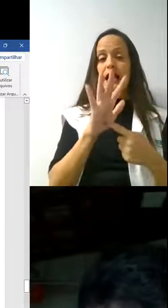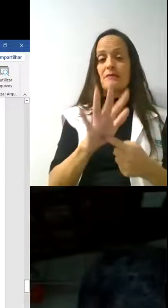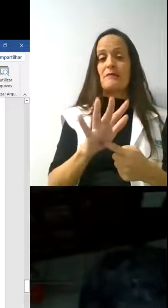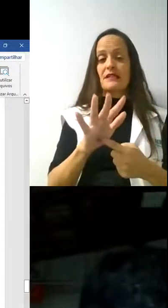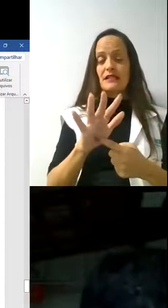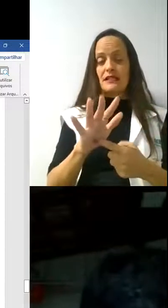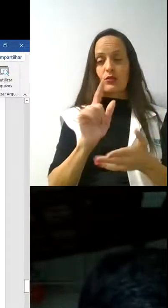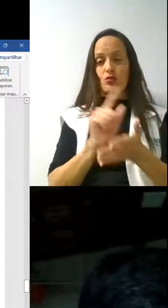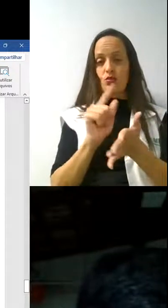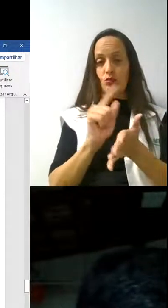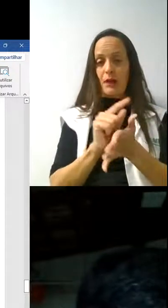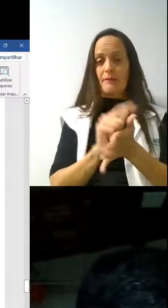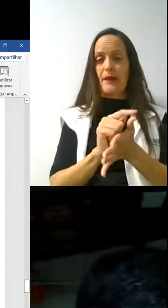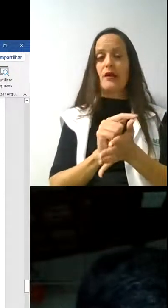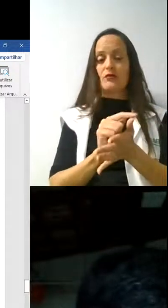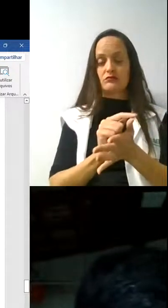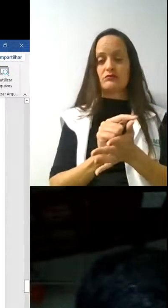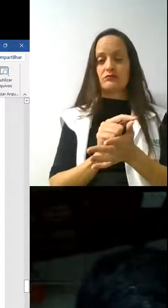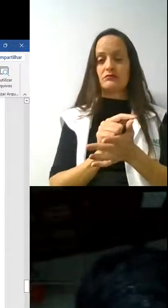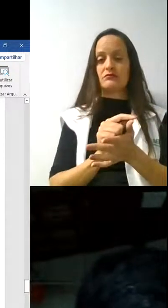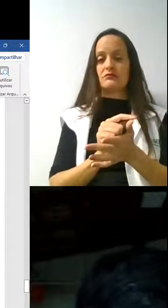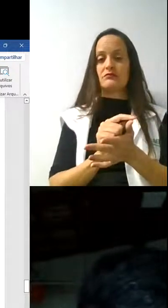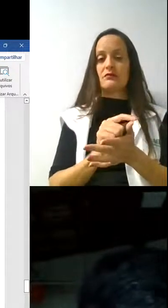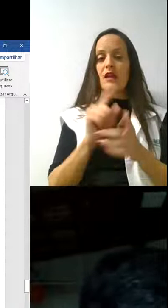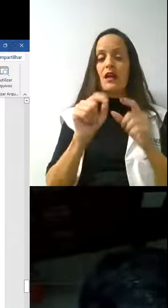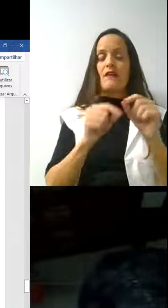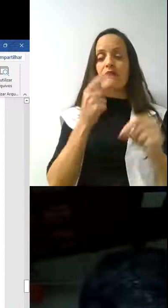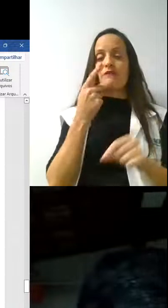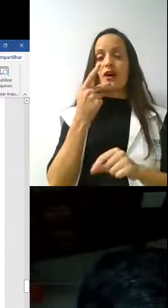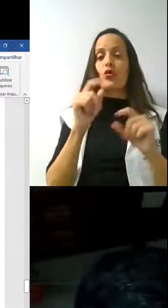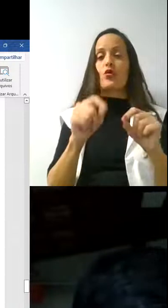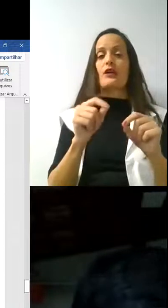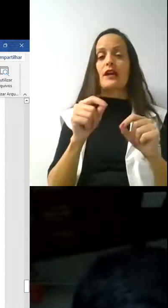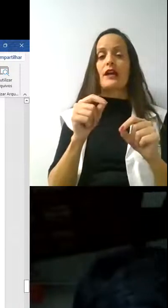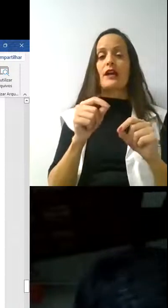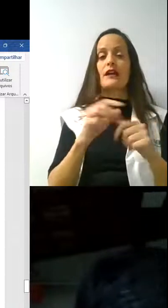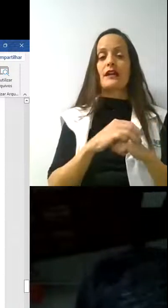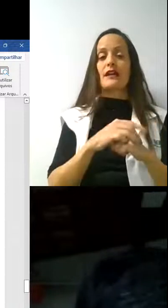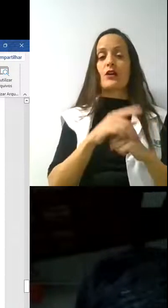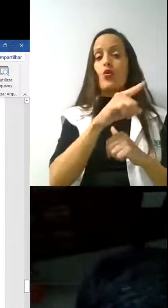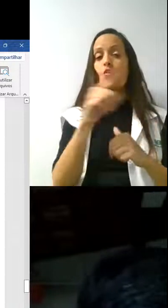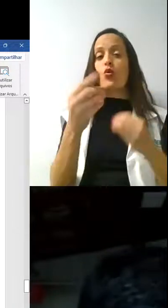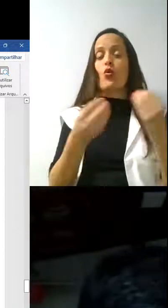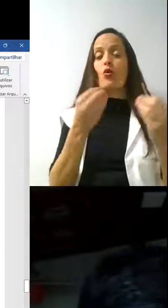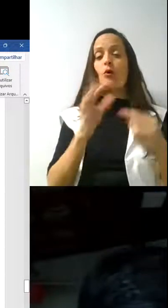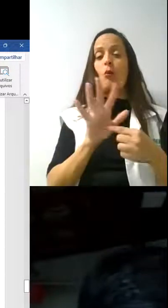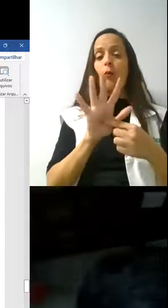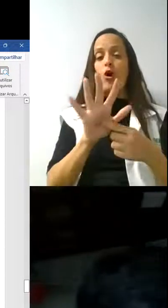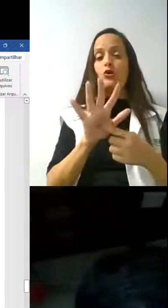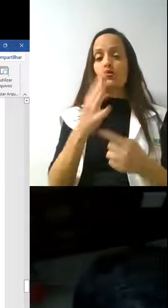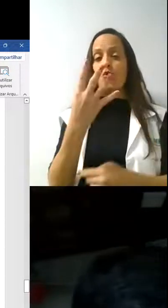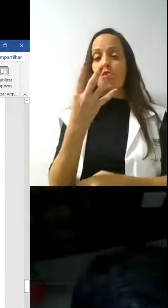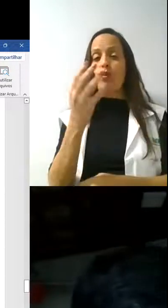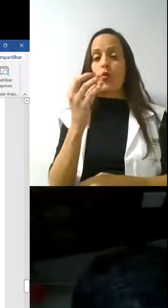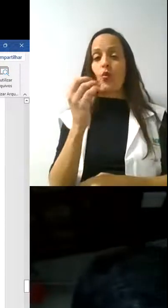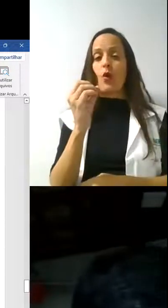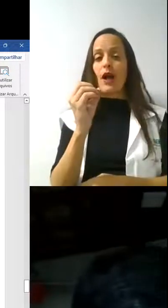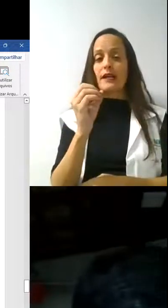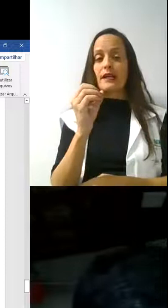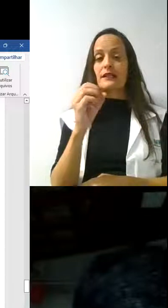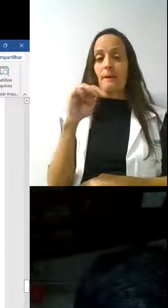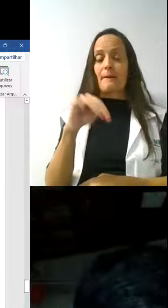né? Então, na escala de 1 para 25, como é que eu represento esse valor em metros na escala de 1 para 25? Qual que é o